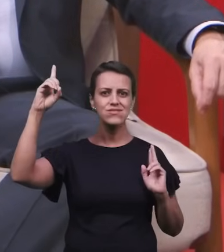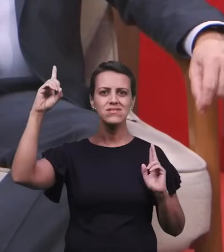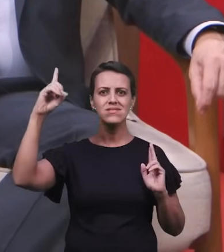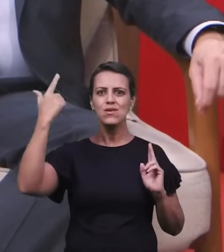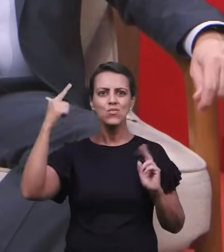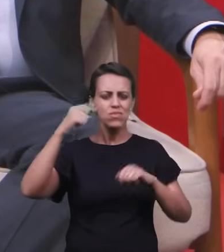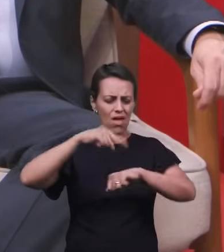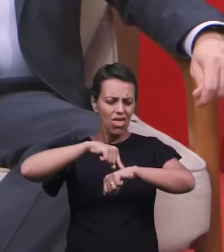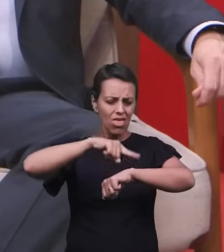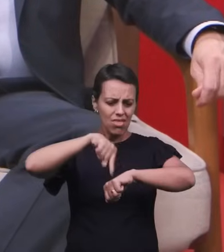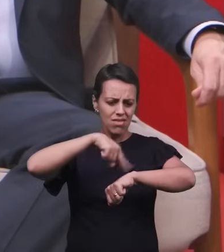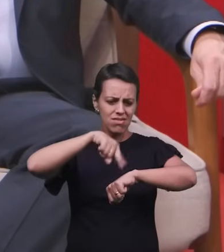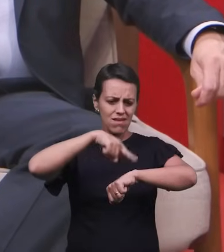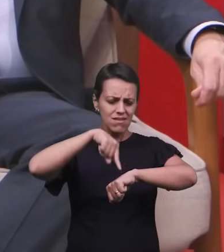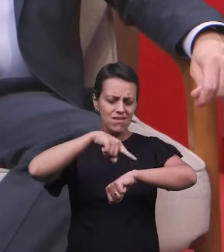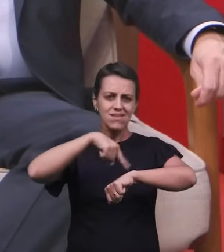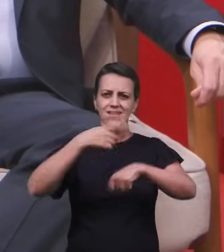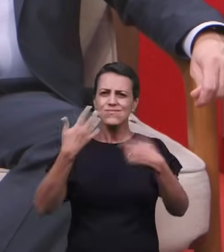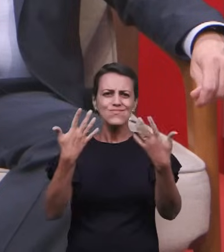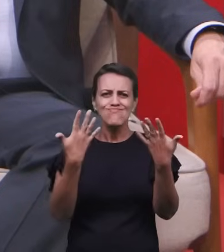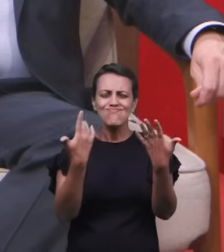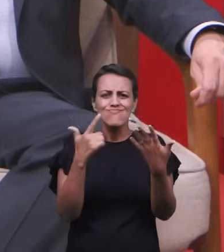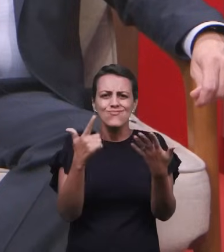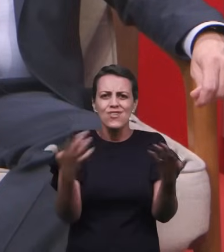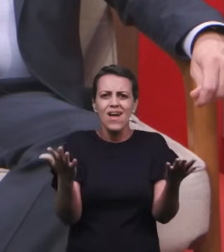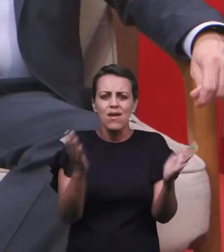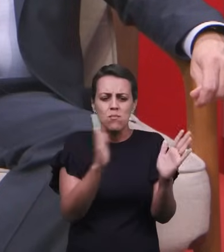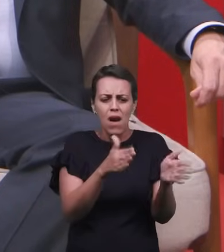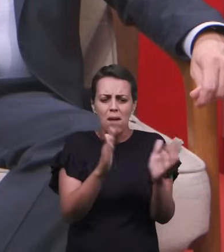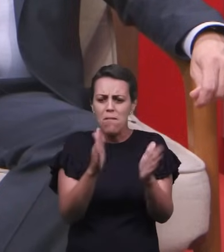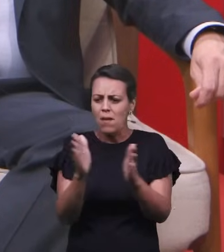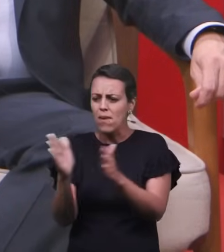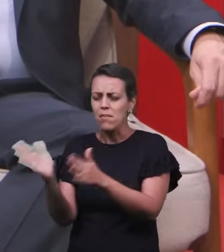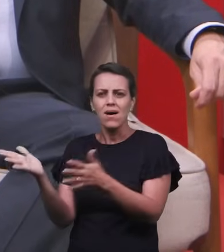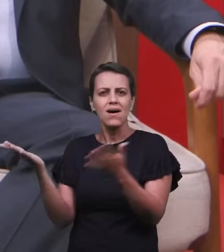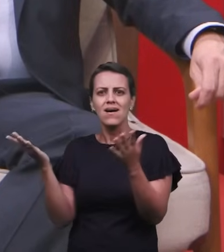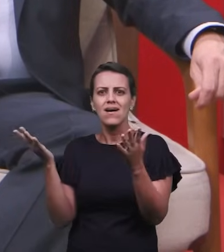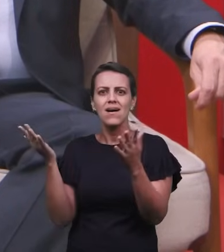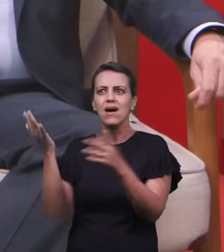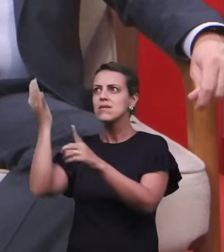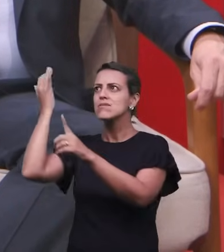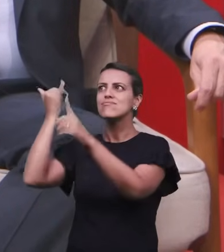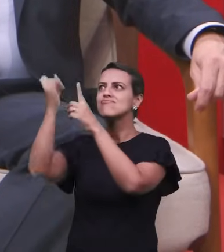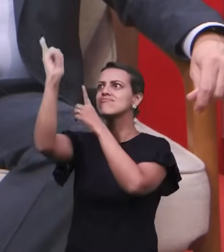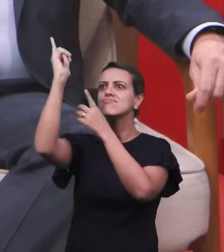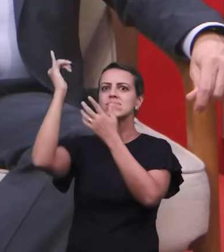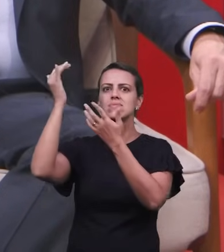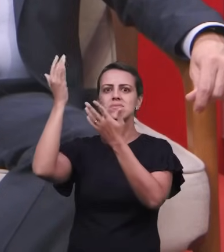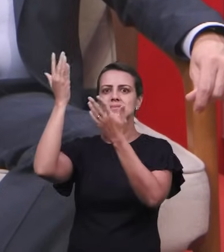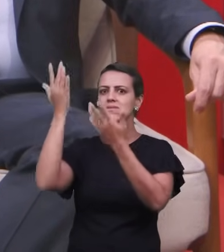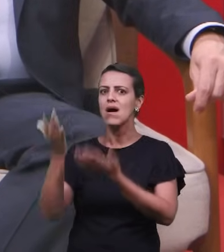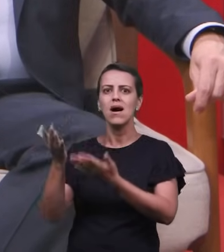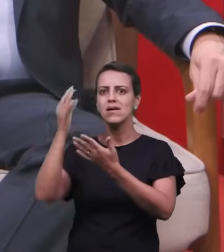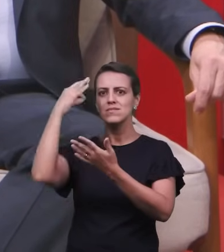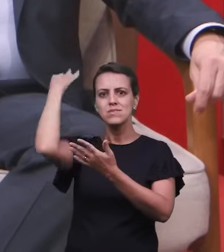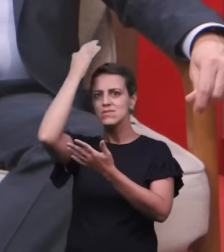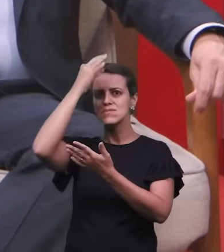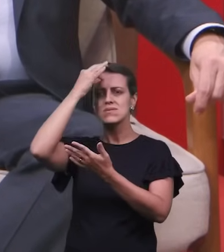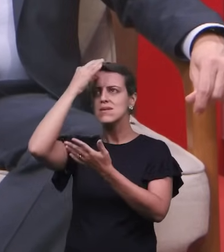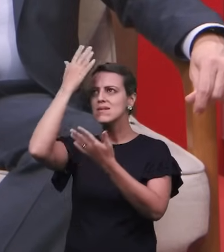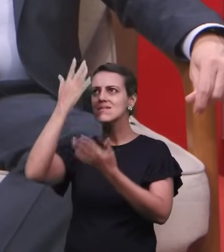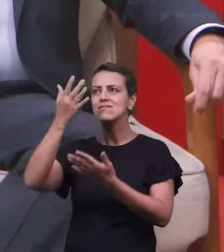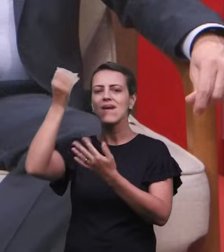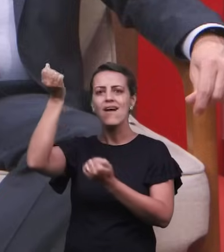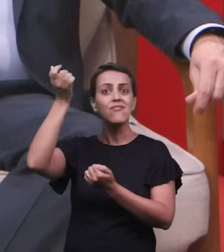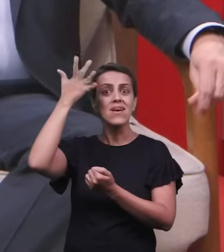Não há mais ordem cronológica, nem lógica dessas coisas. Aí é só o profético. É só o Espírito